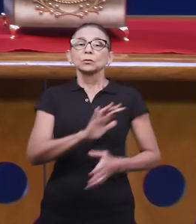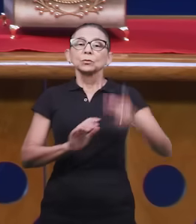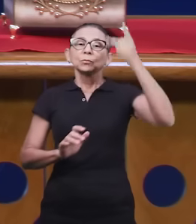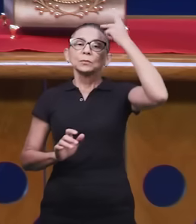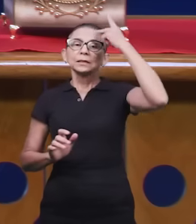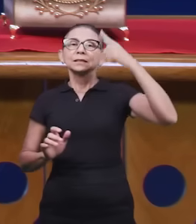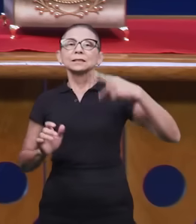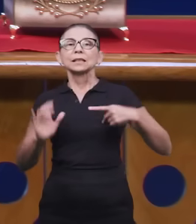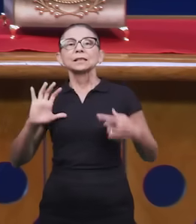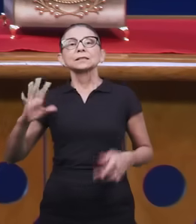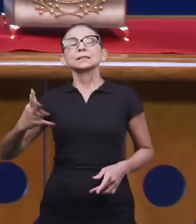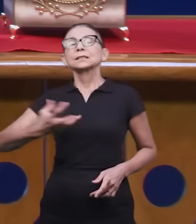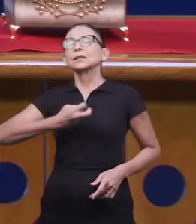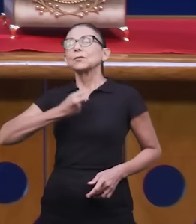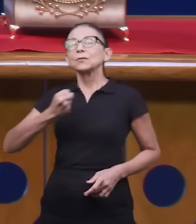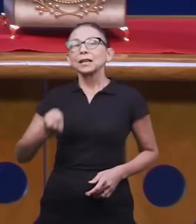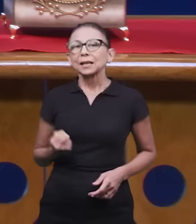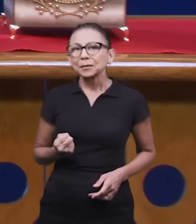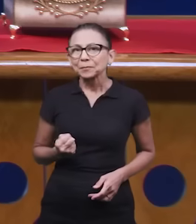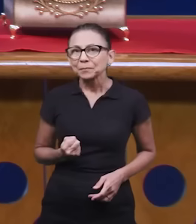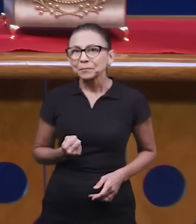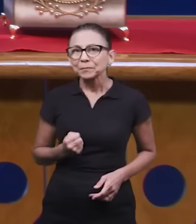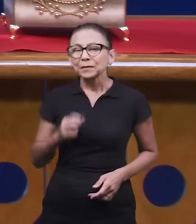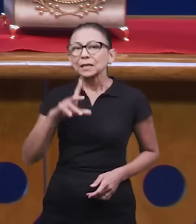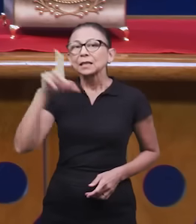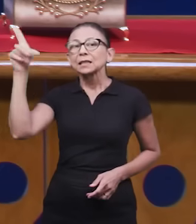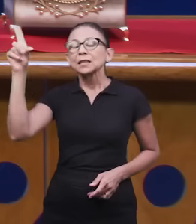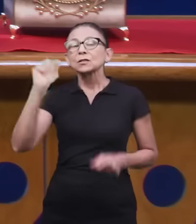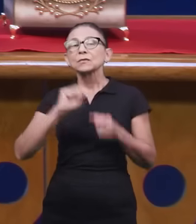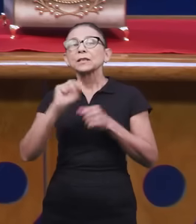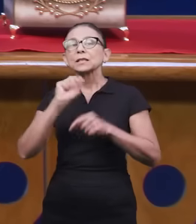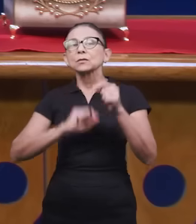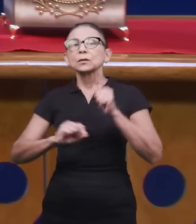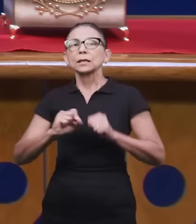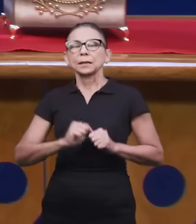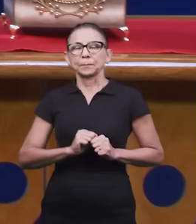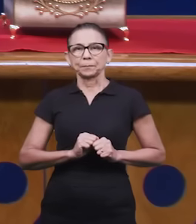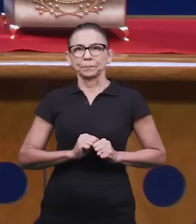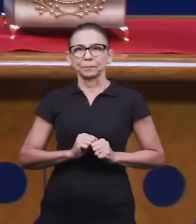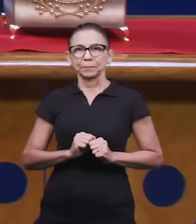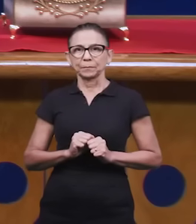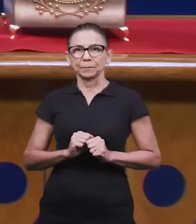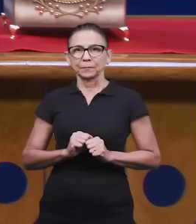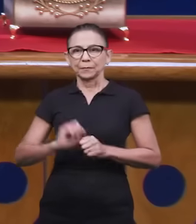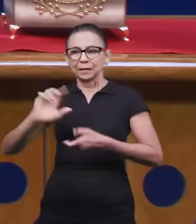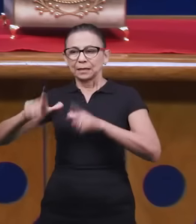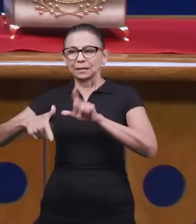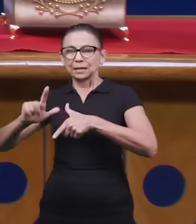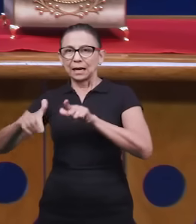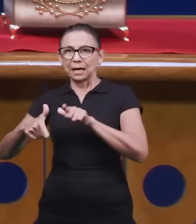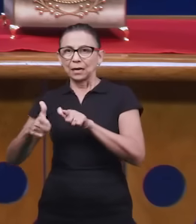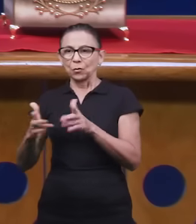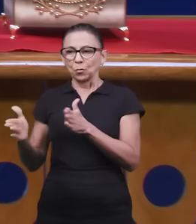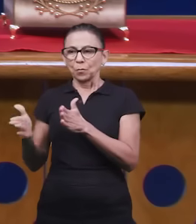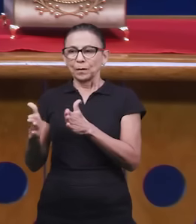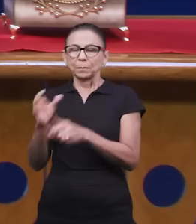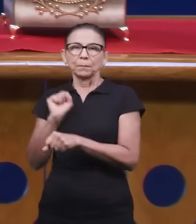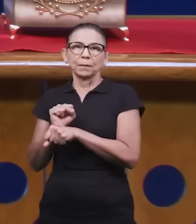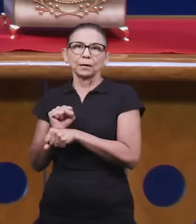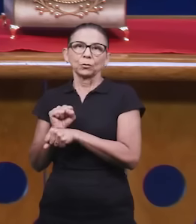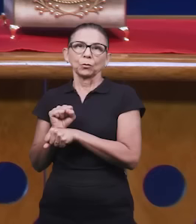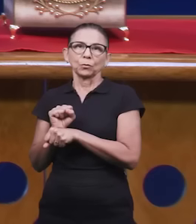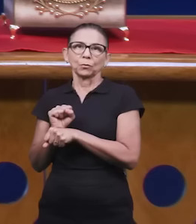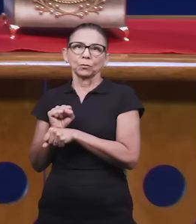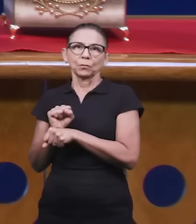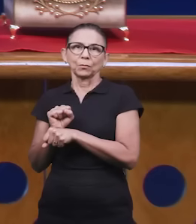da humanidade, ou dos gentios. Então o que Deus fez? Paralisou o tempo de Israel, introduziu